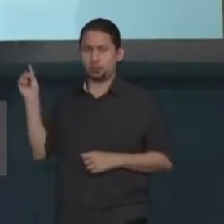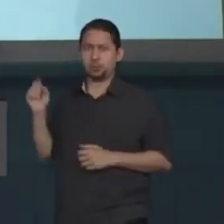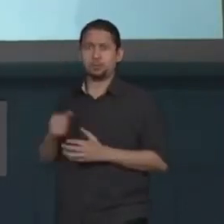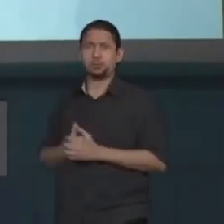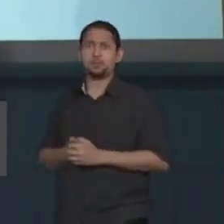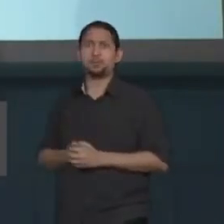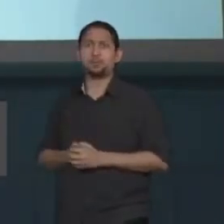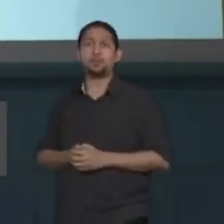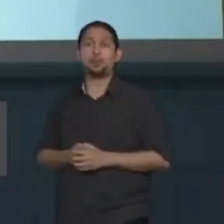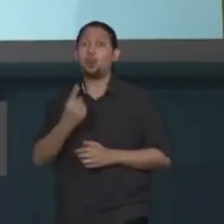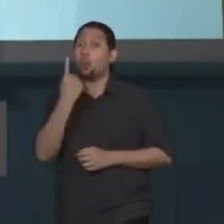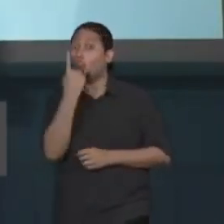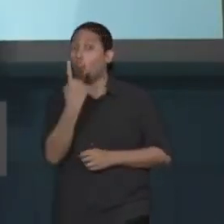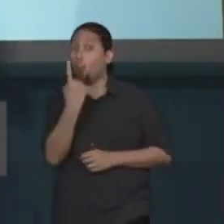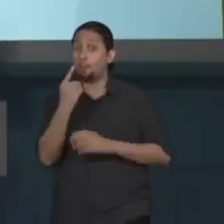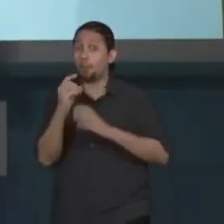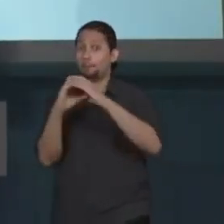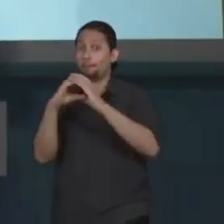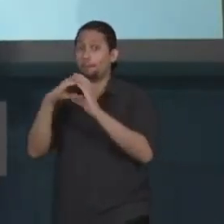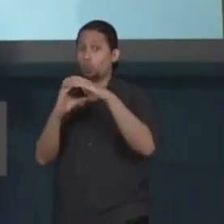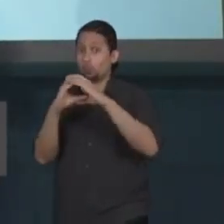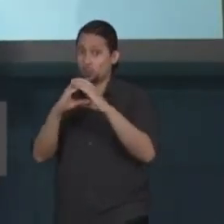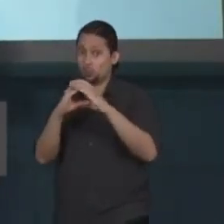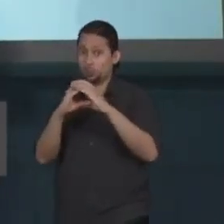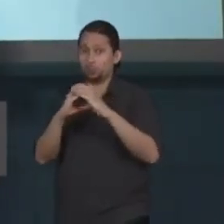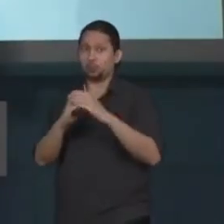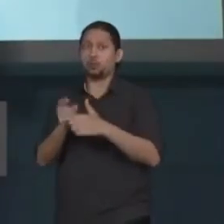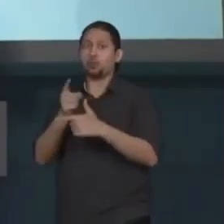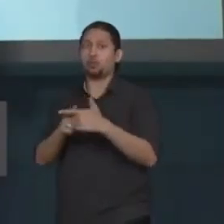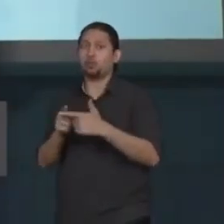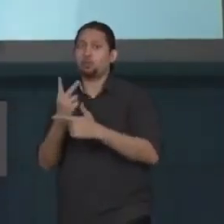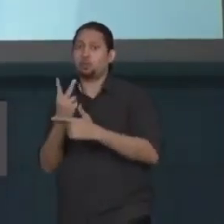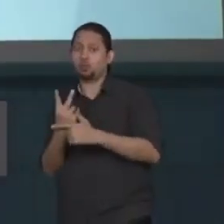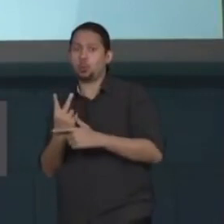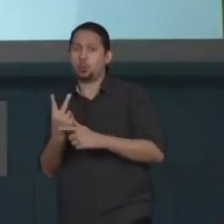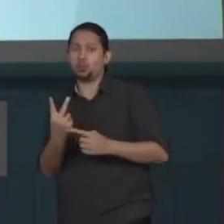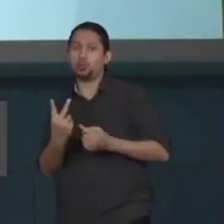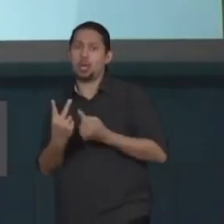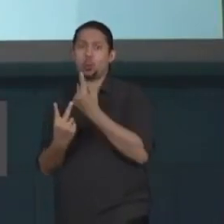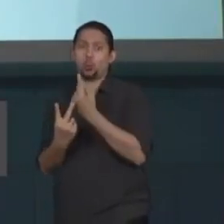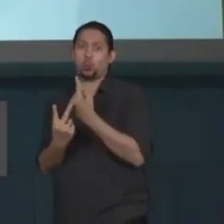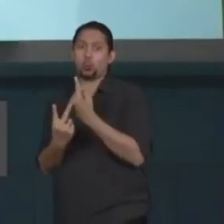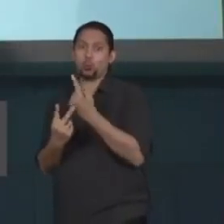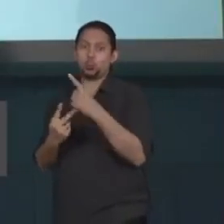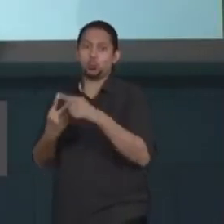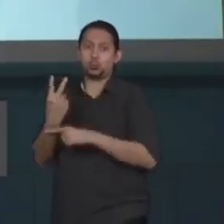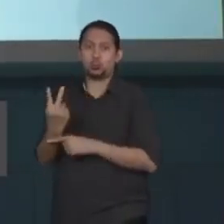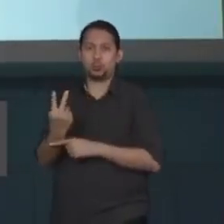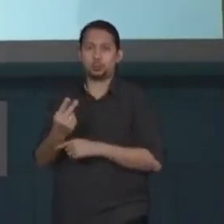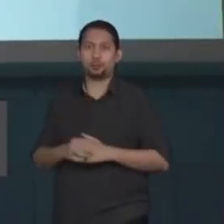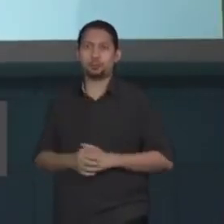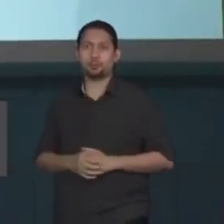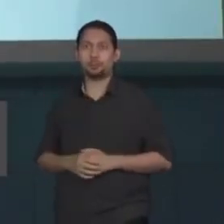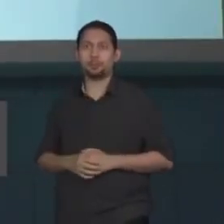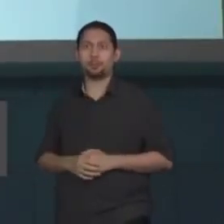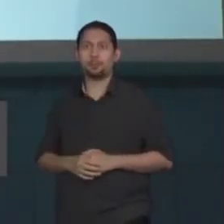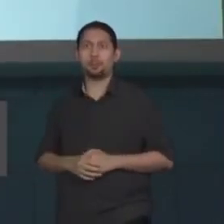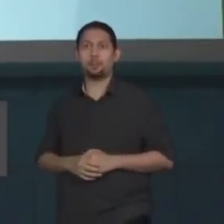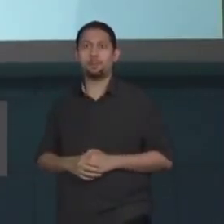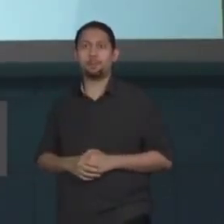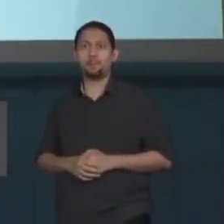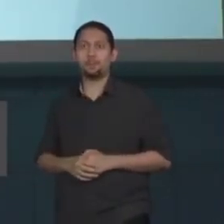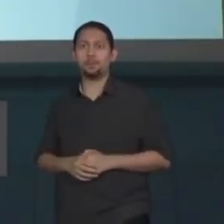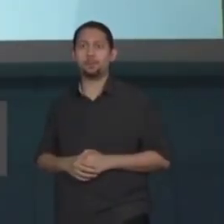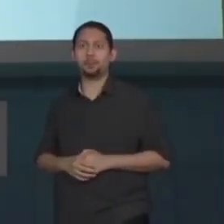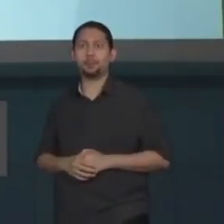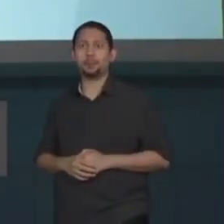Usando uma polia, eu vou dividir por 2 elevado a 1. Ó, o número de polias é o número que vai